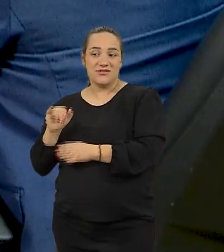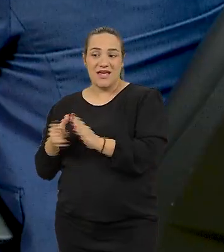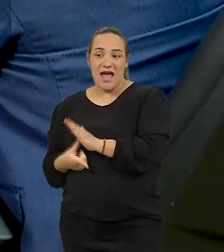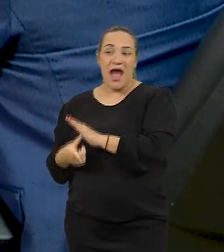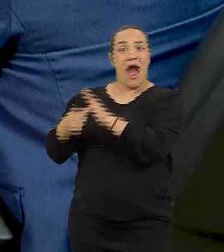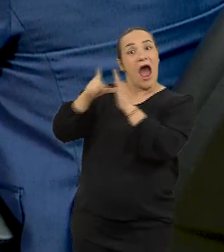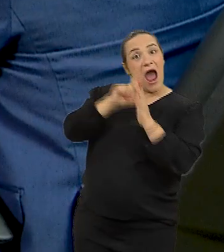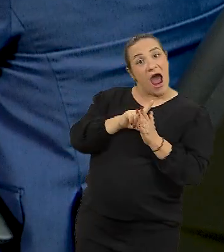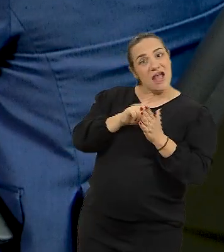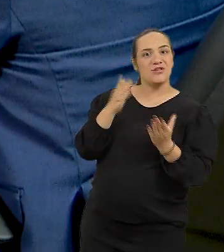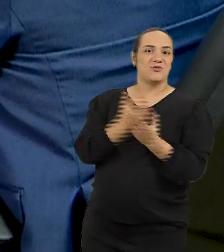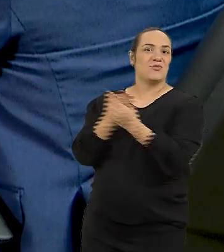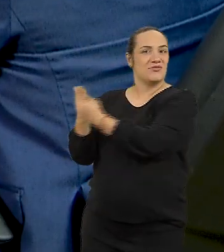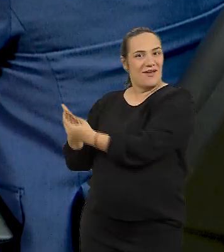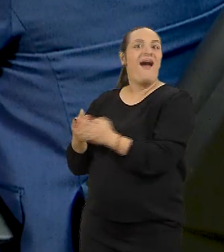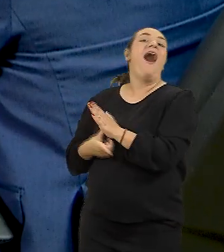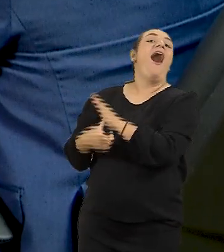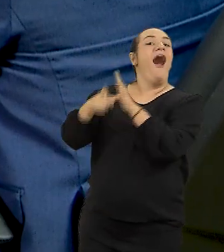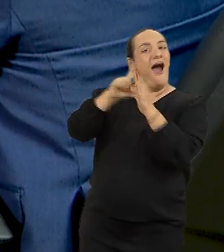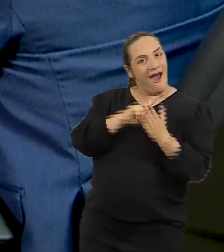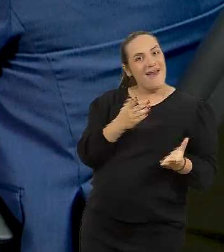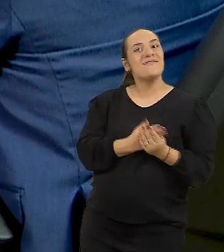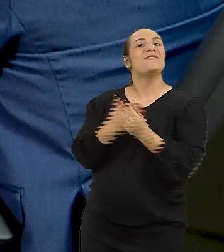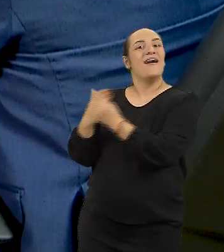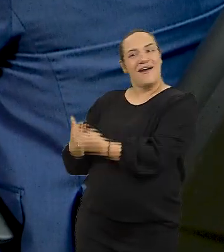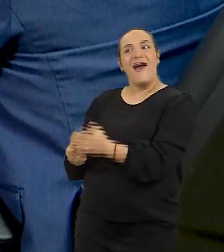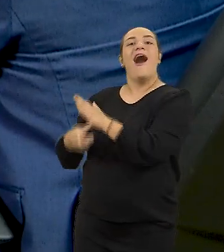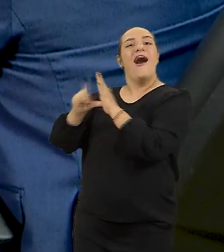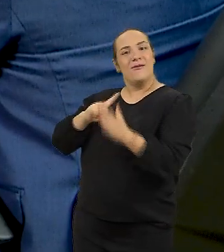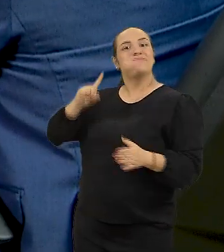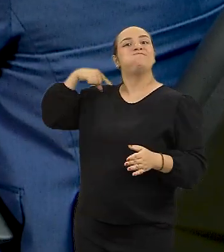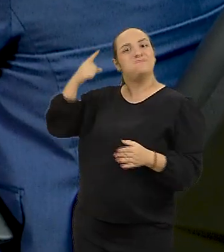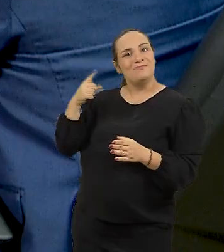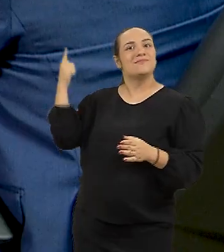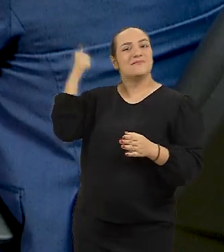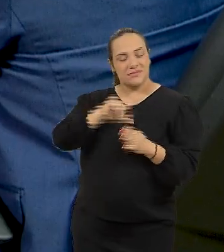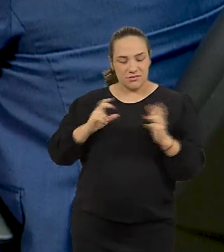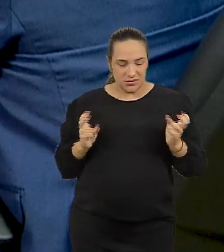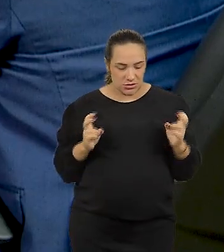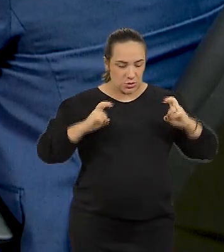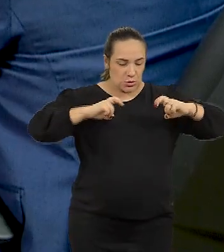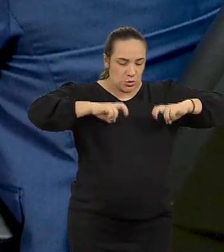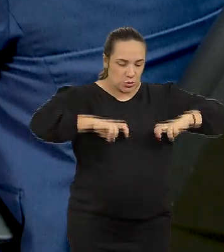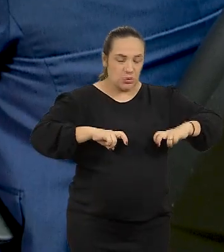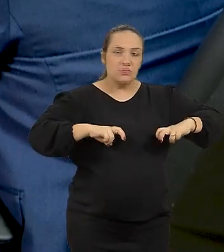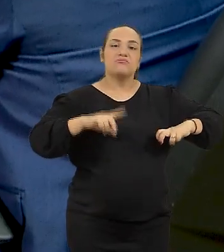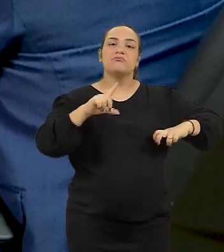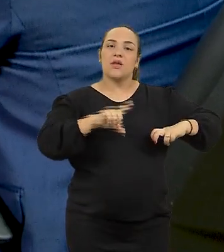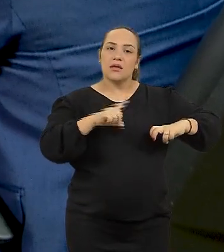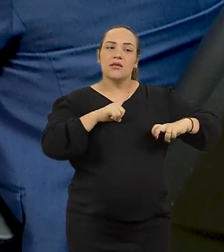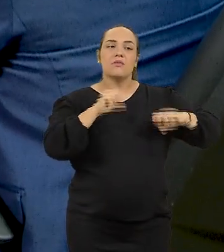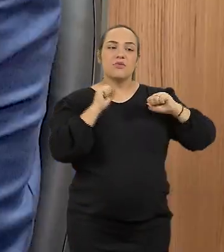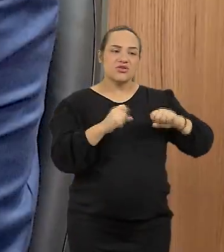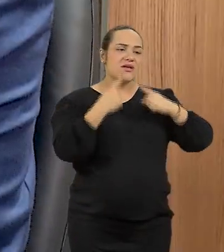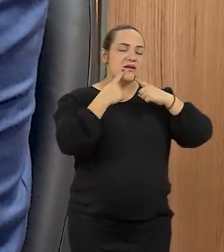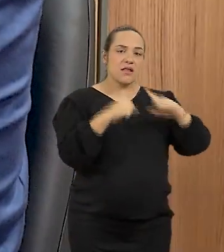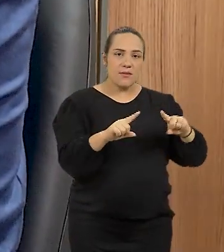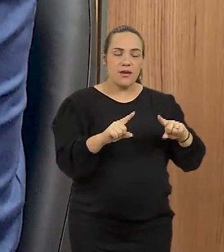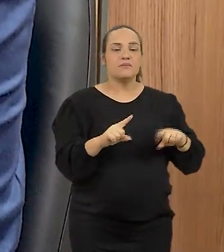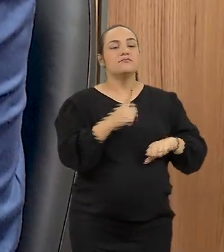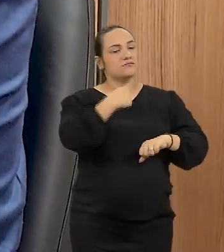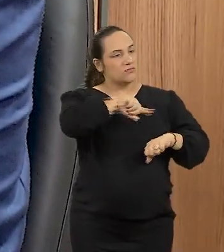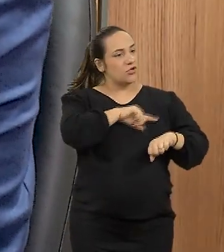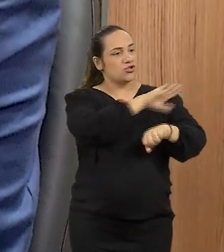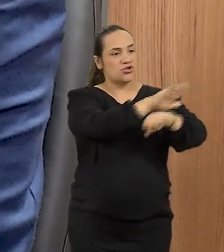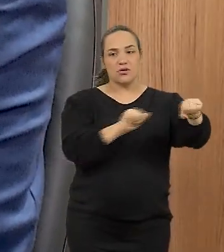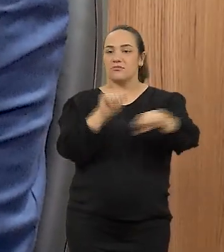Um pré-judicial antes de existir um processo, exatamente. Antes da pessoa consultar um advogado. A pessoa vai lá, tem um canal, ela reclama